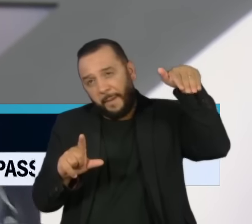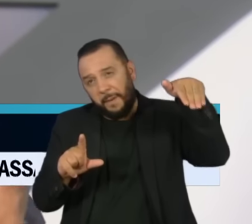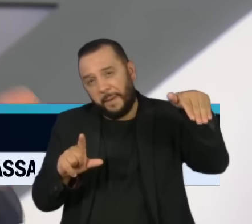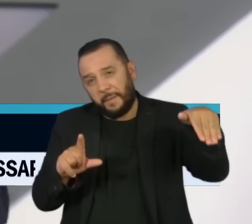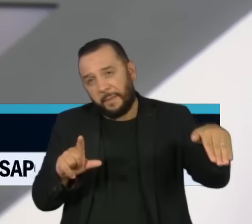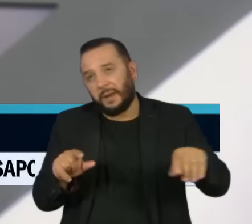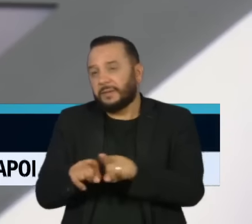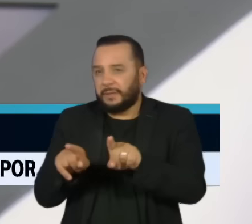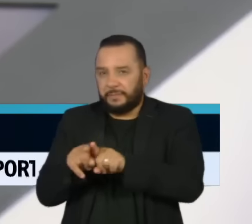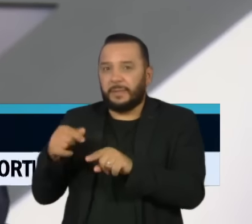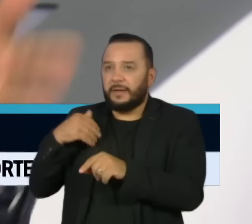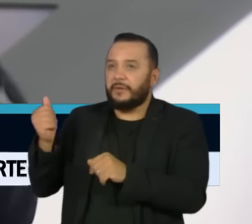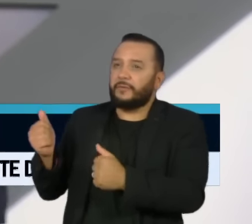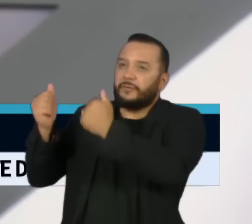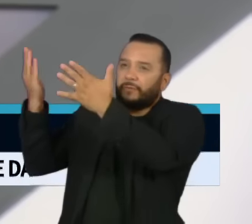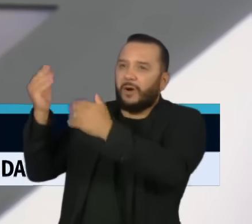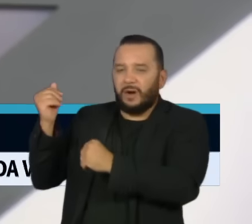se permanecerem mais atrativos do que aqui,